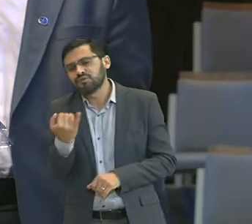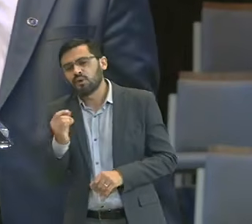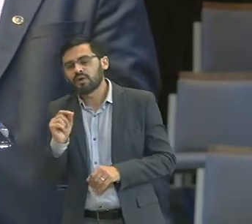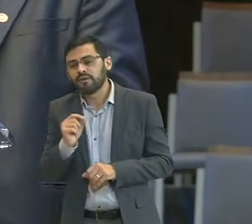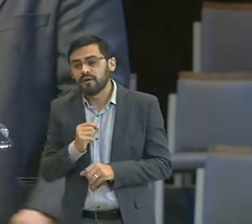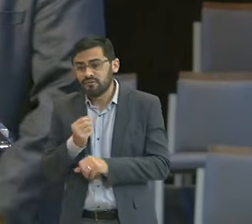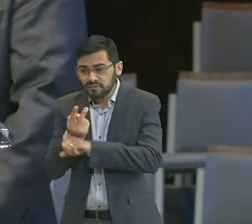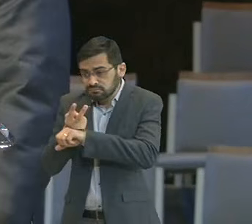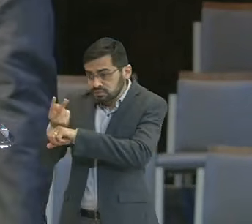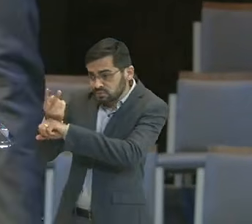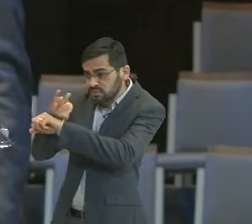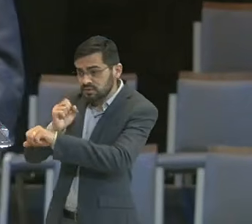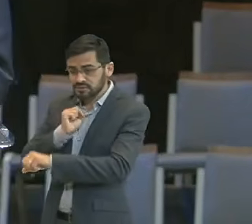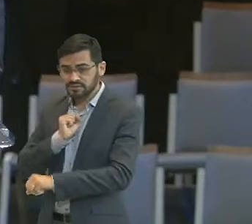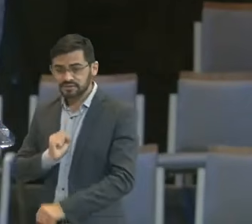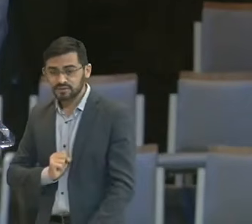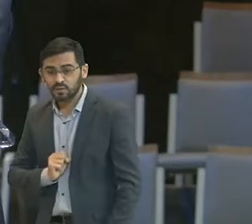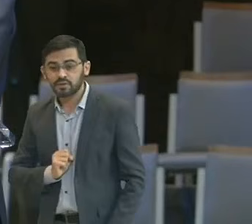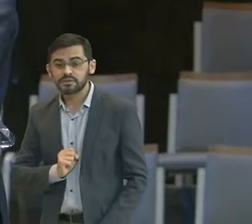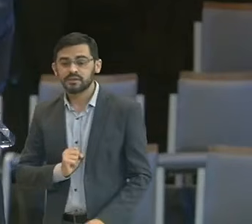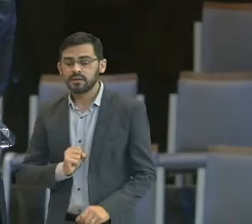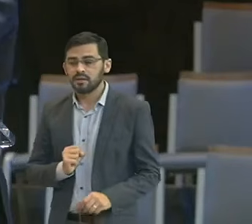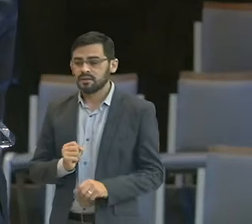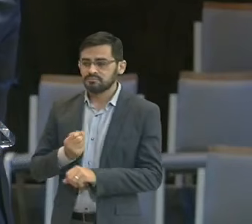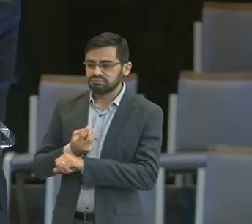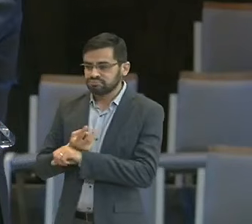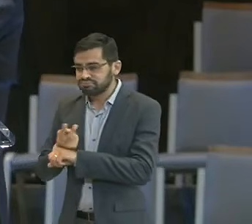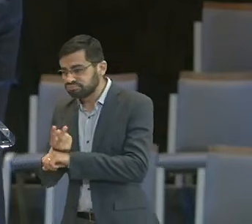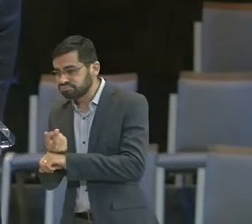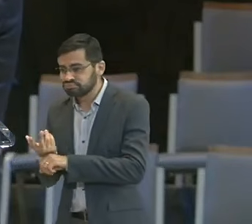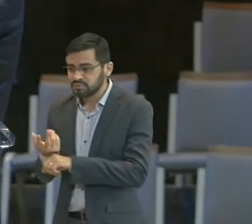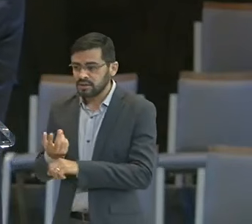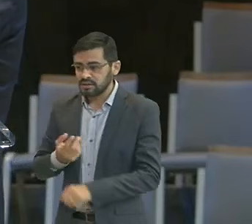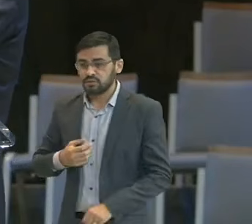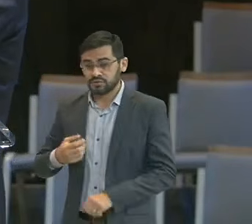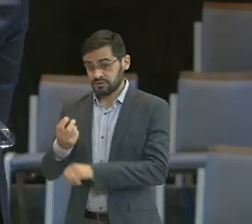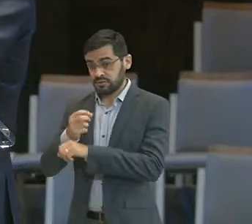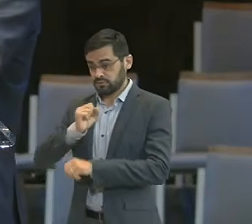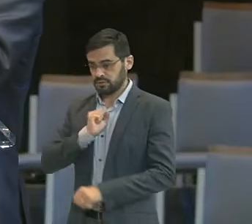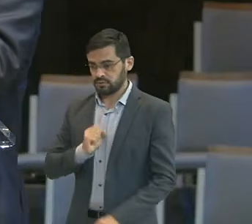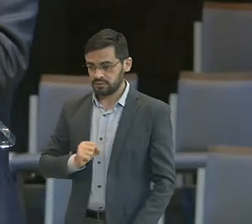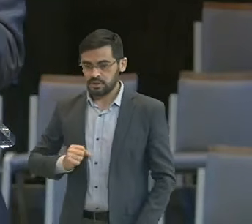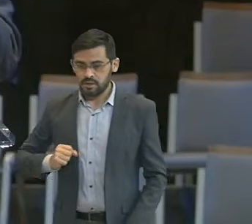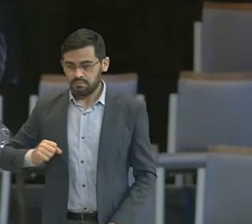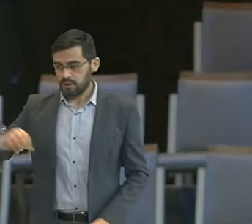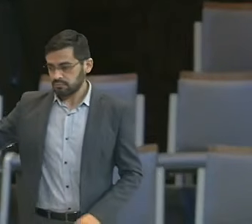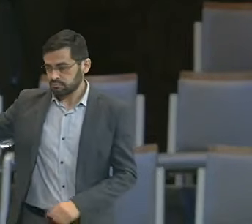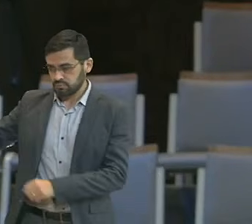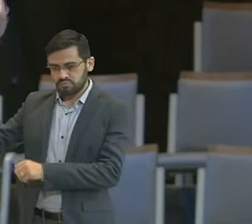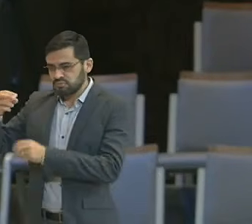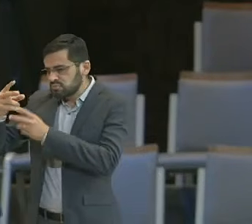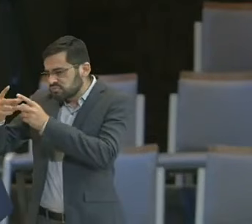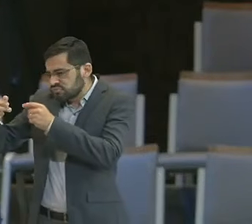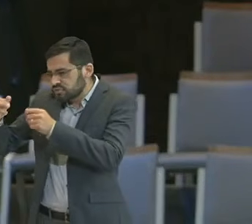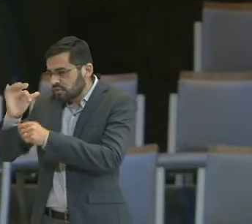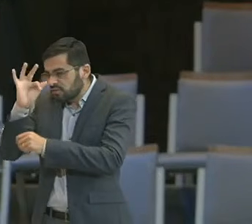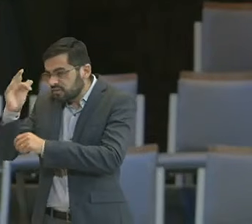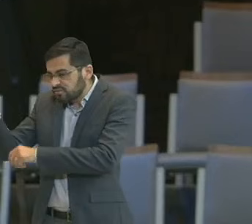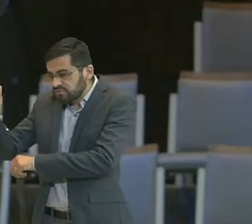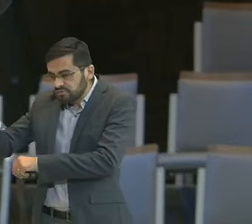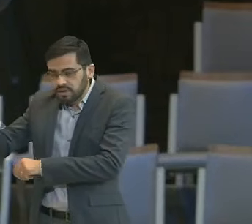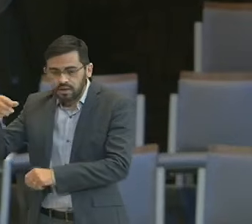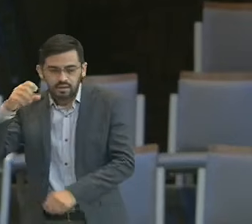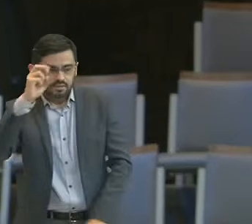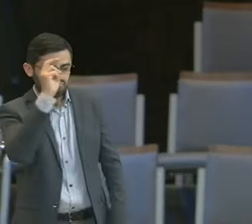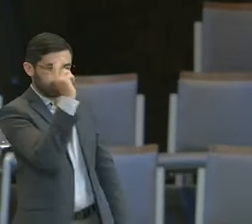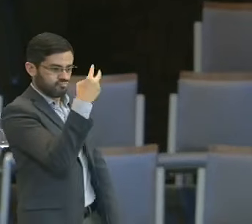o sacerdote. E o sacerdote molha, não é, uma planta chamada isopo com água e